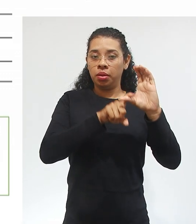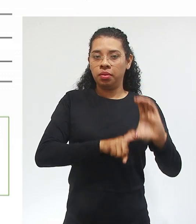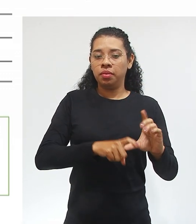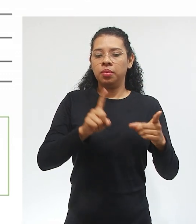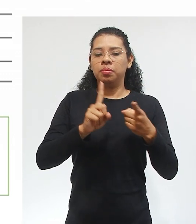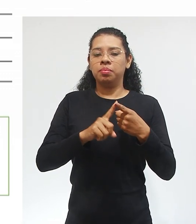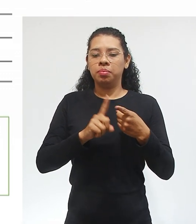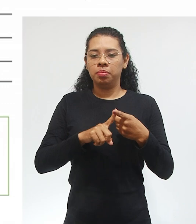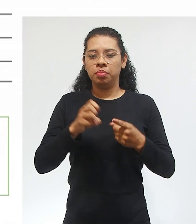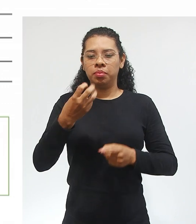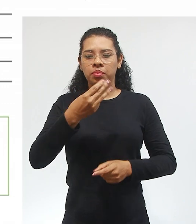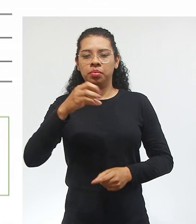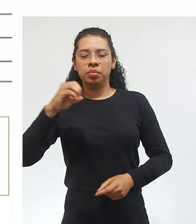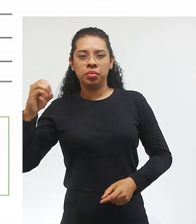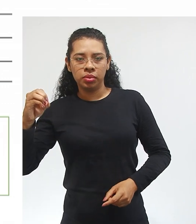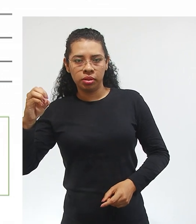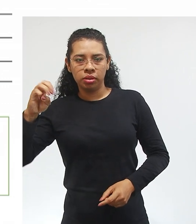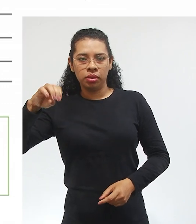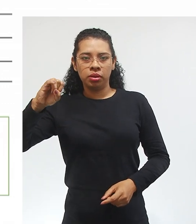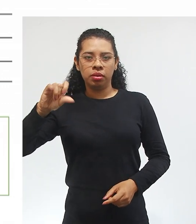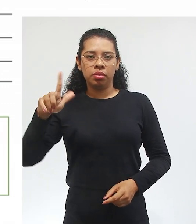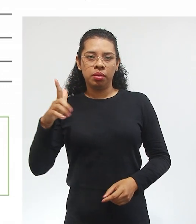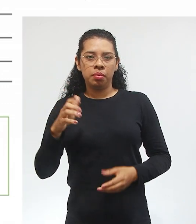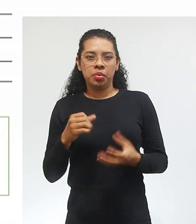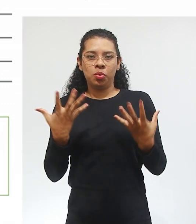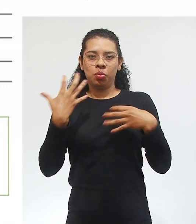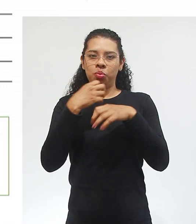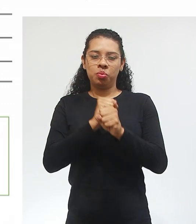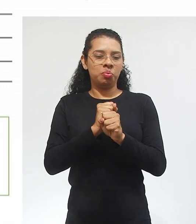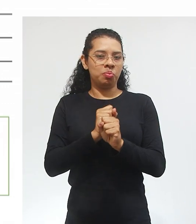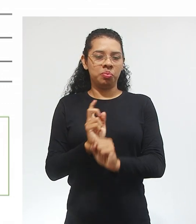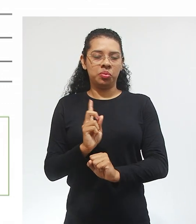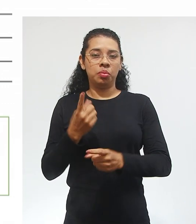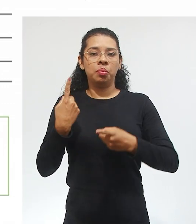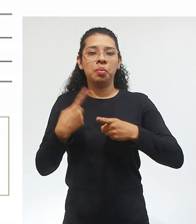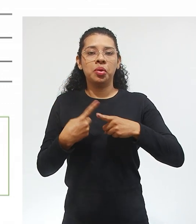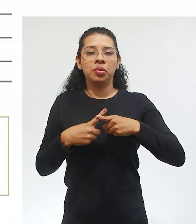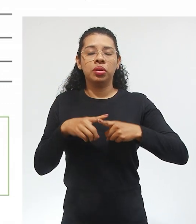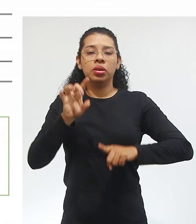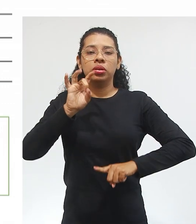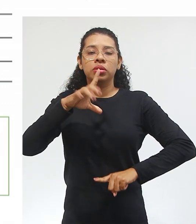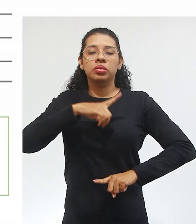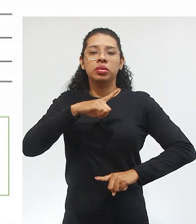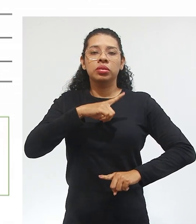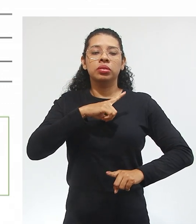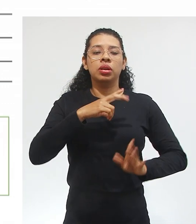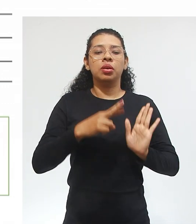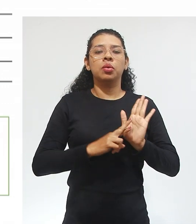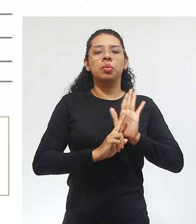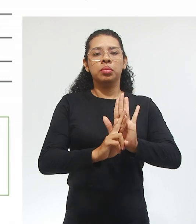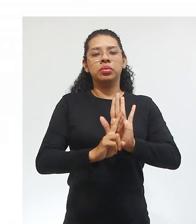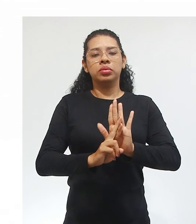de 3.000, porque aqui está no lado do crédito, aqui está no lado do débito. Eu não tenho que somar nada porque tem apenas esse valor.